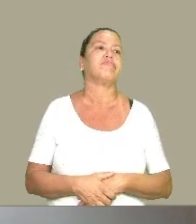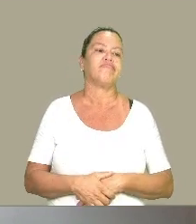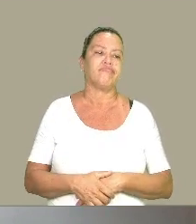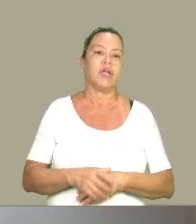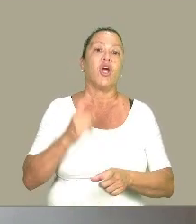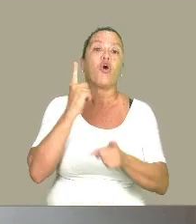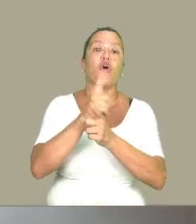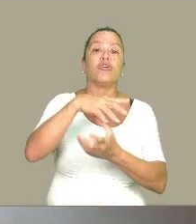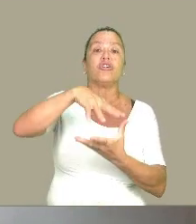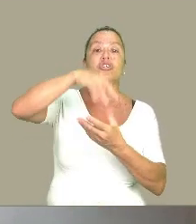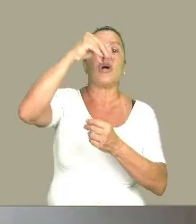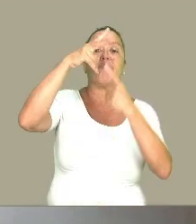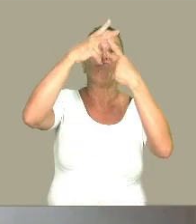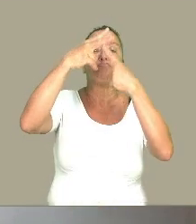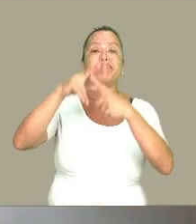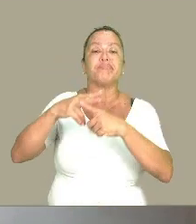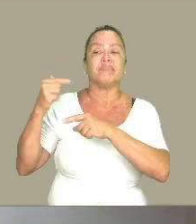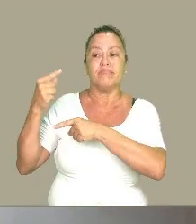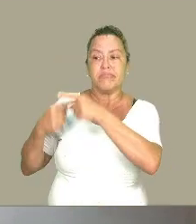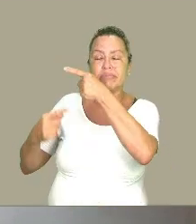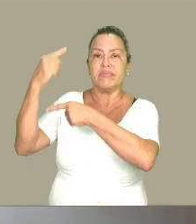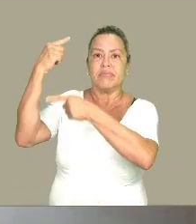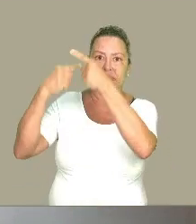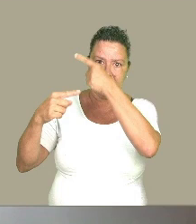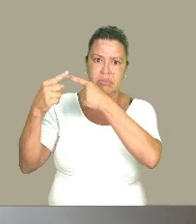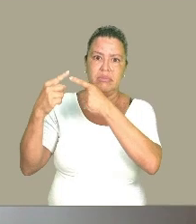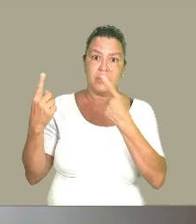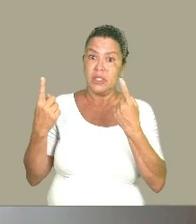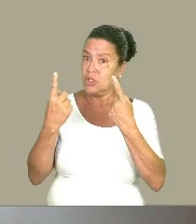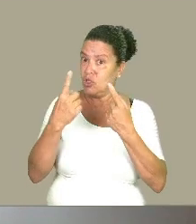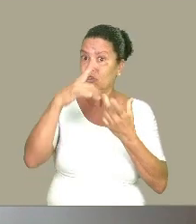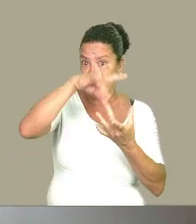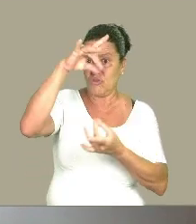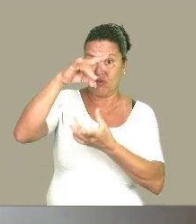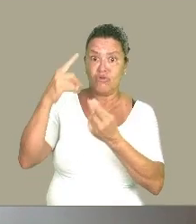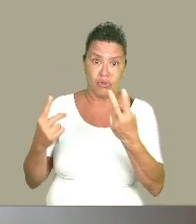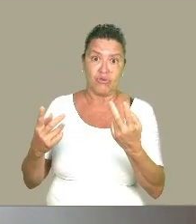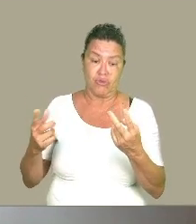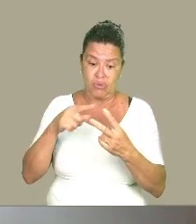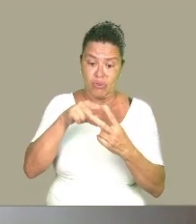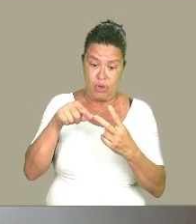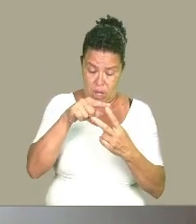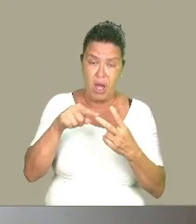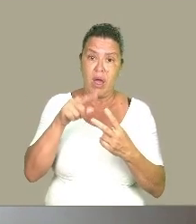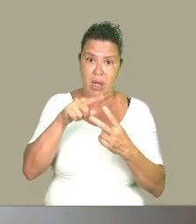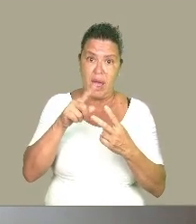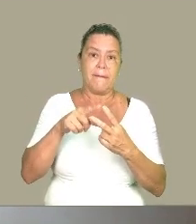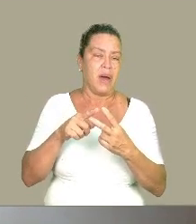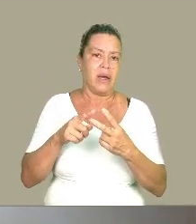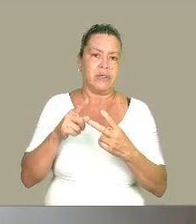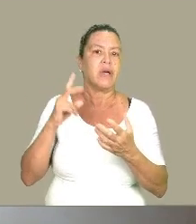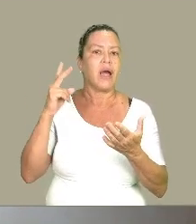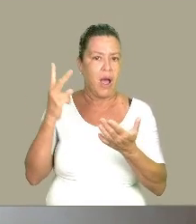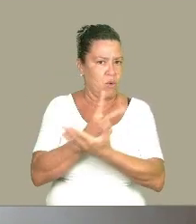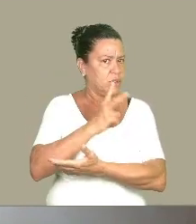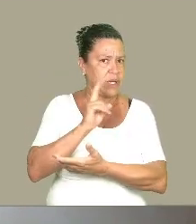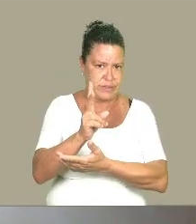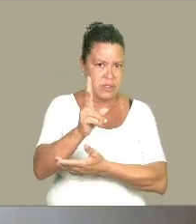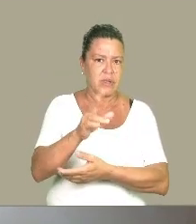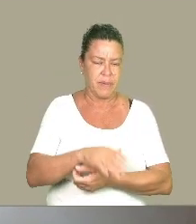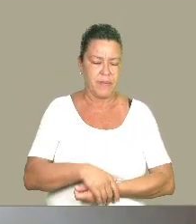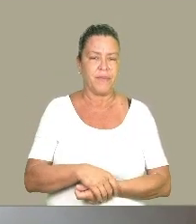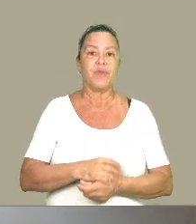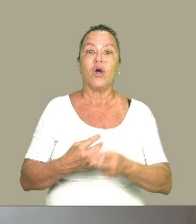reajustamentos necessários à evolução de ambas. E esses, sim, são os mais frequentes, né? São